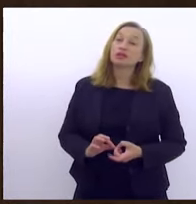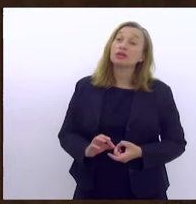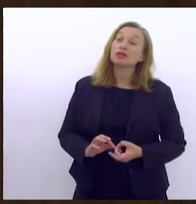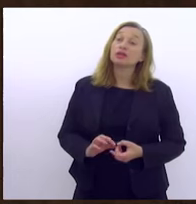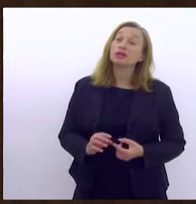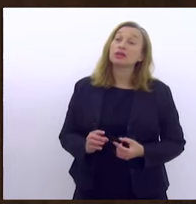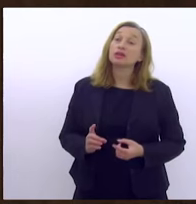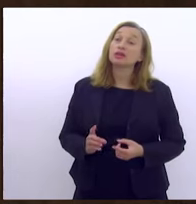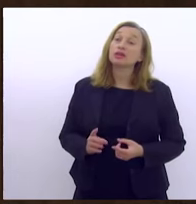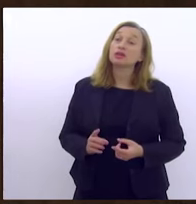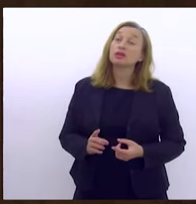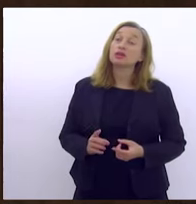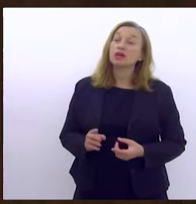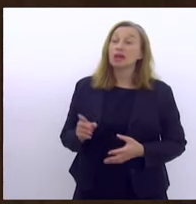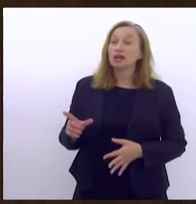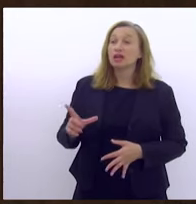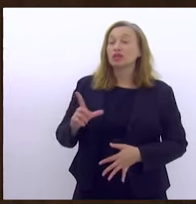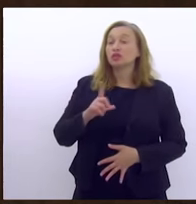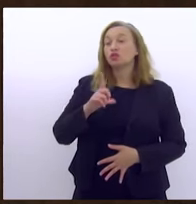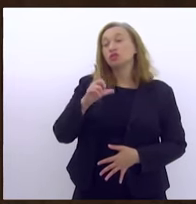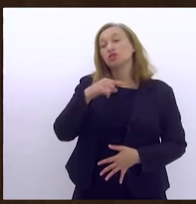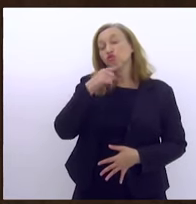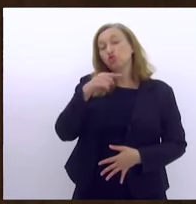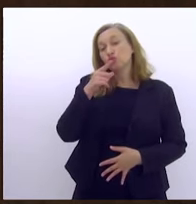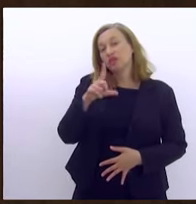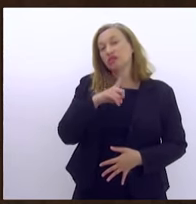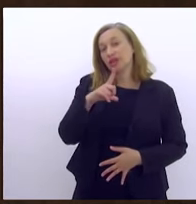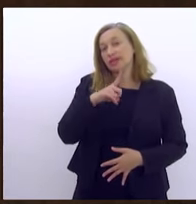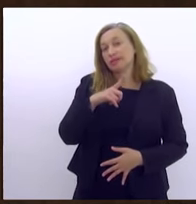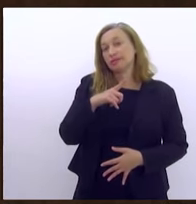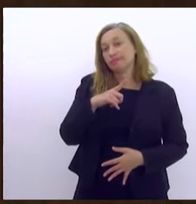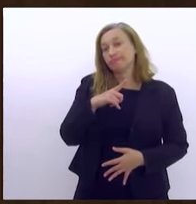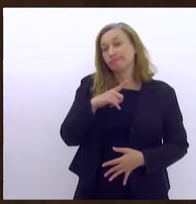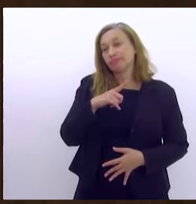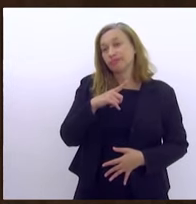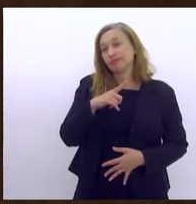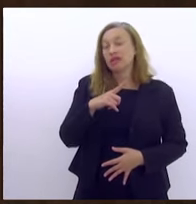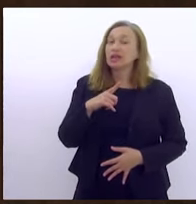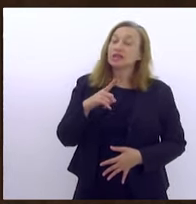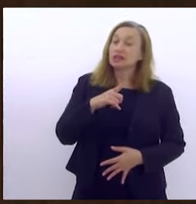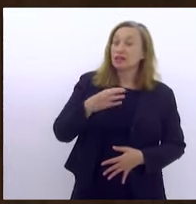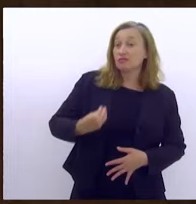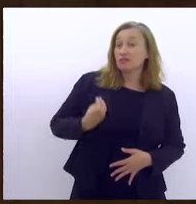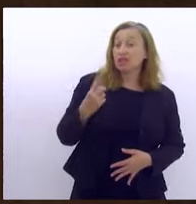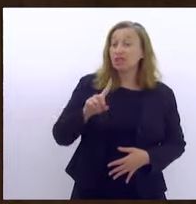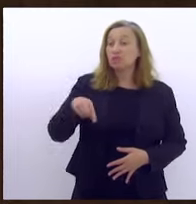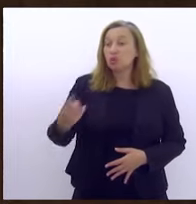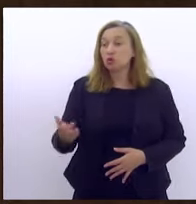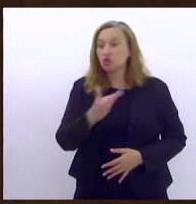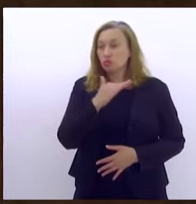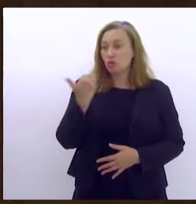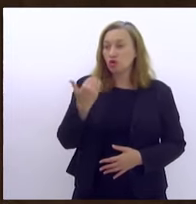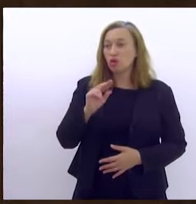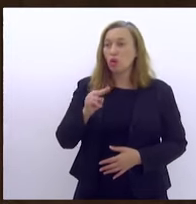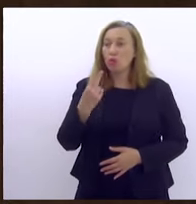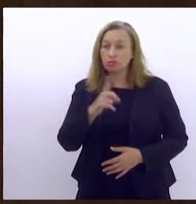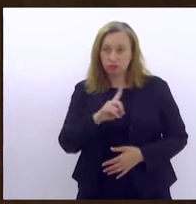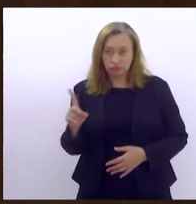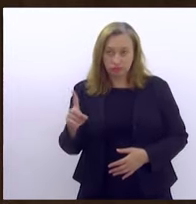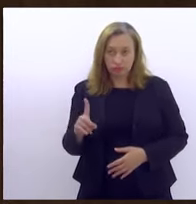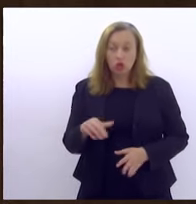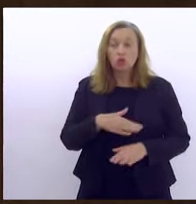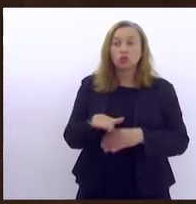induz que ela tenha muitas dúvidas se existe vidas depois da morte ou não.